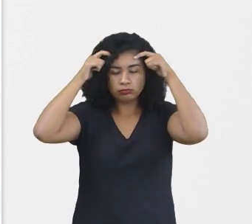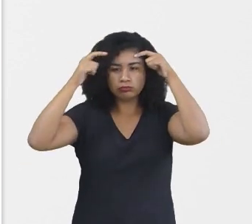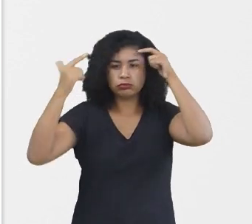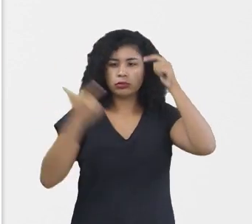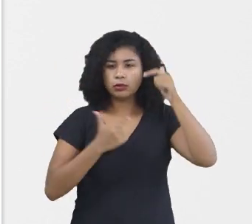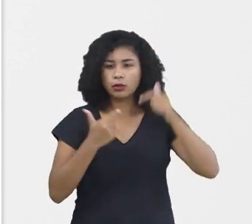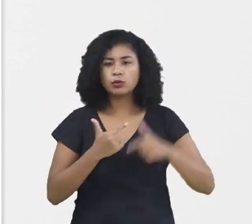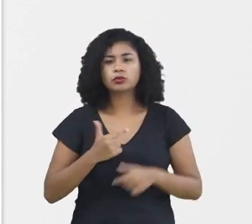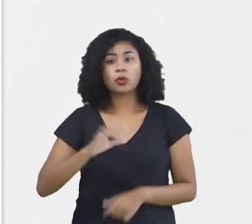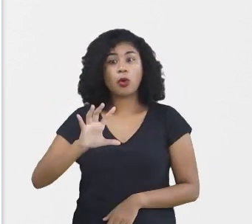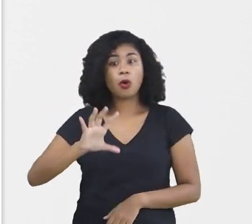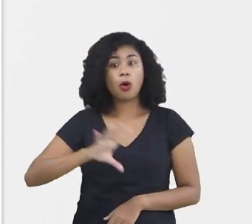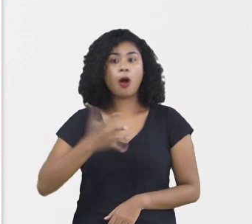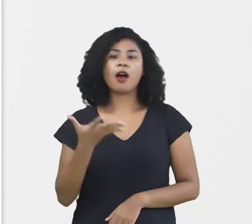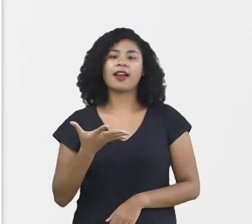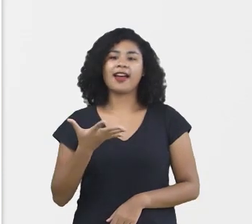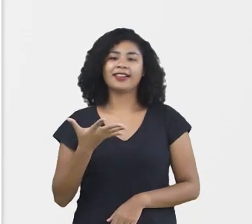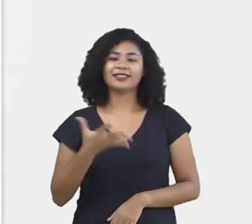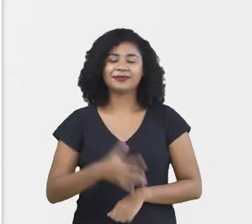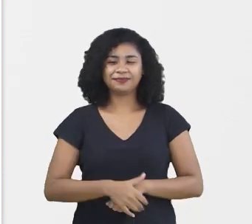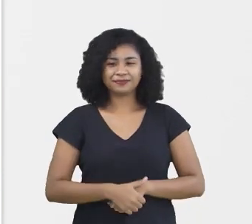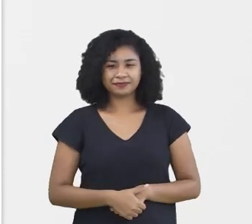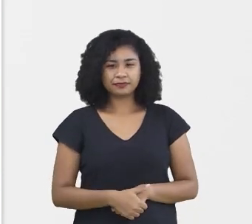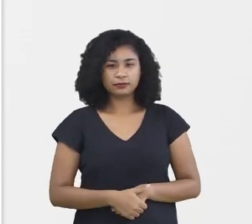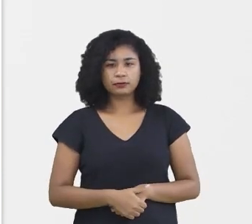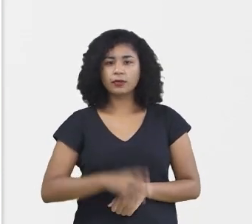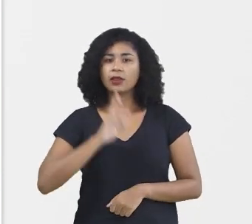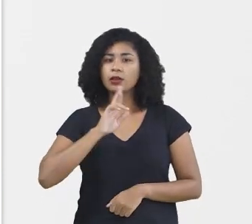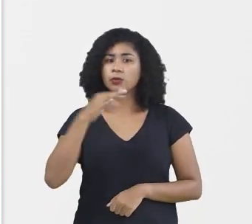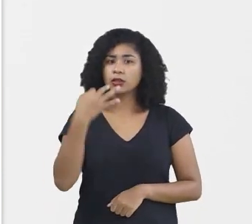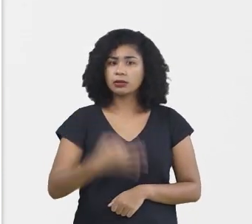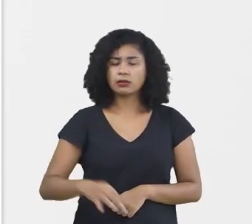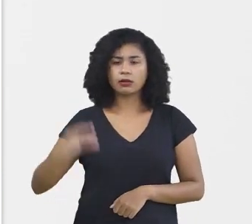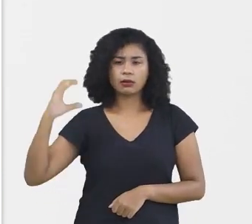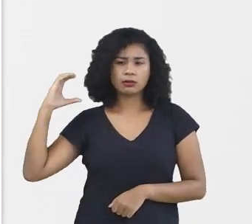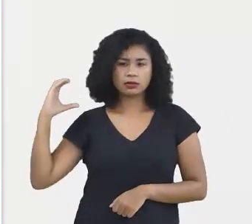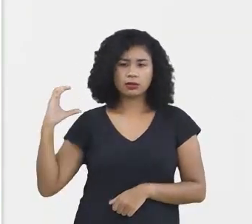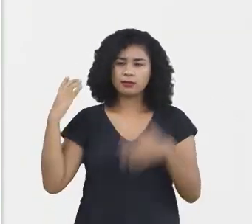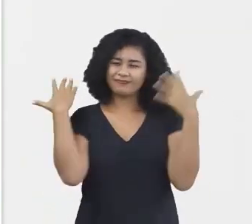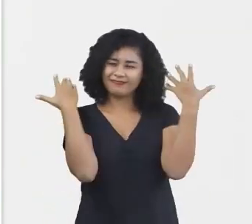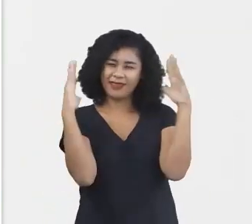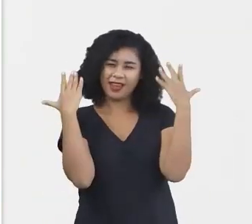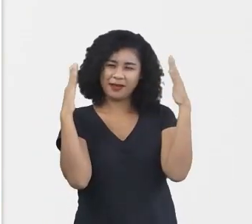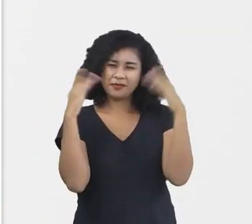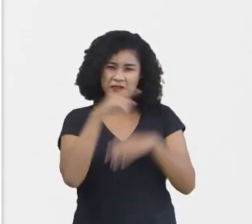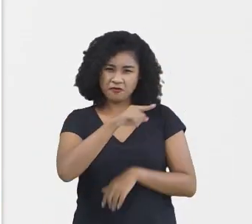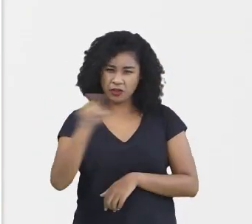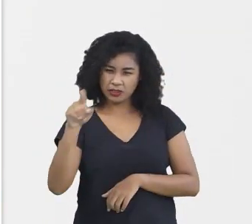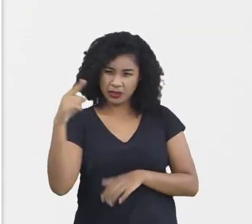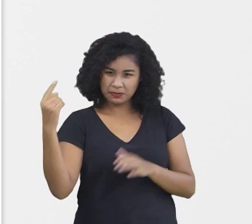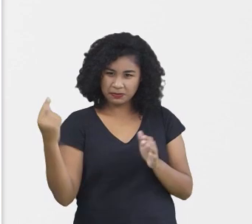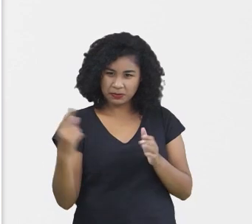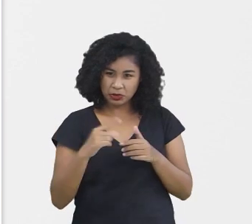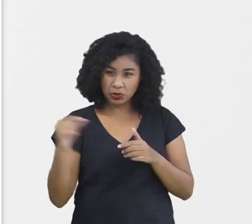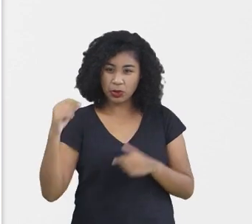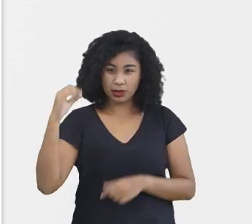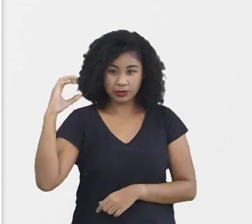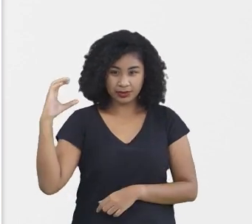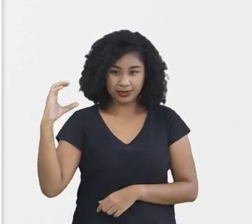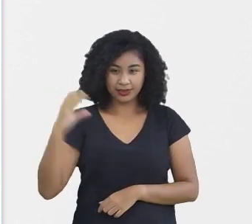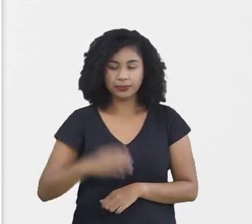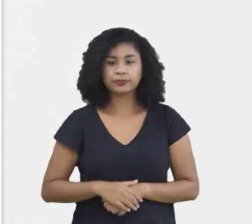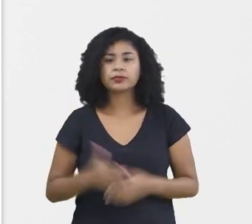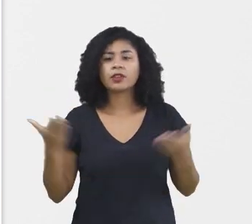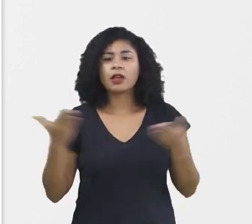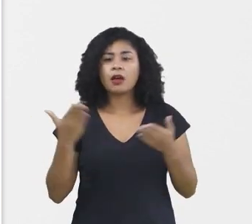ok? Então, a resposta correta é a letra C. Você que marcou a letra C, parabéns. Então, a gente segue agora para a nossa quarta e